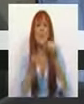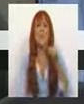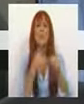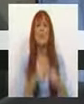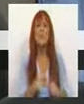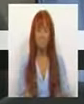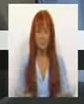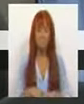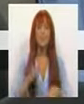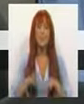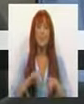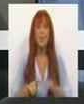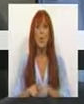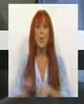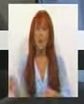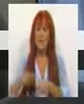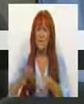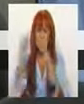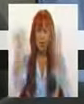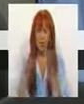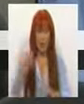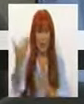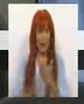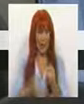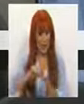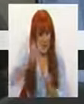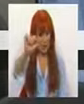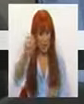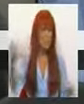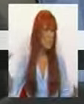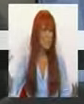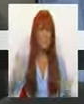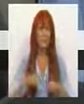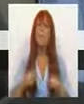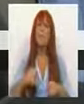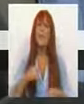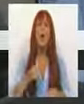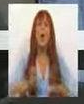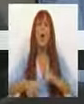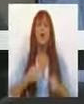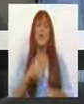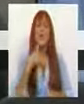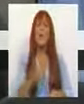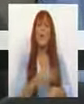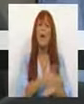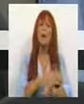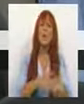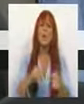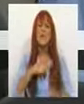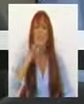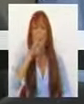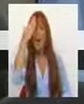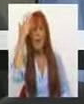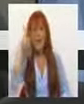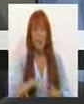No que toca à adesão internacional a esta declaração, portanto, também no sentido daquilo que lhe perguntei anteriormente, se entende